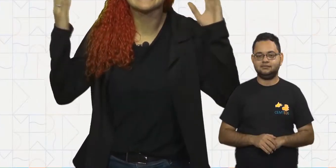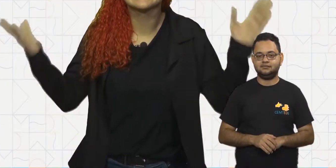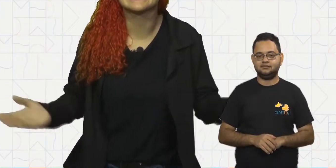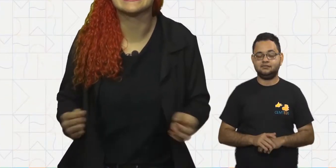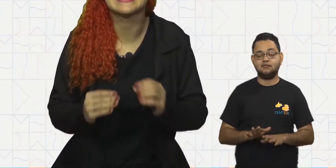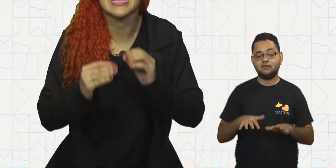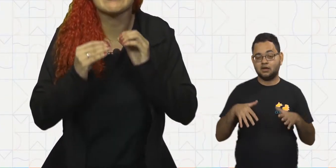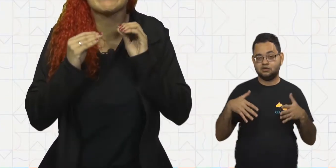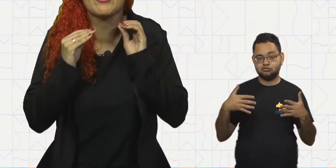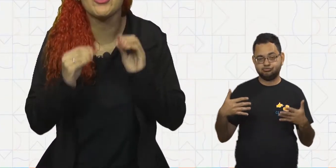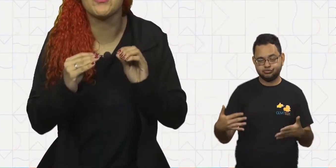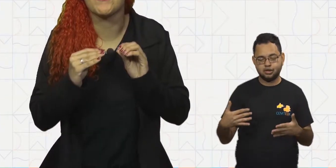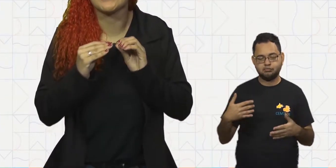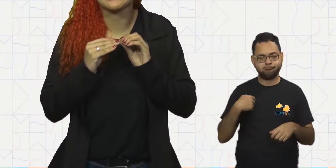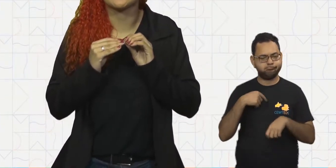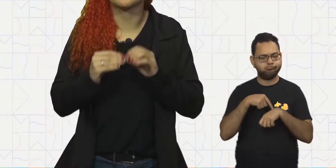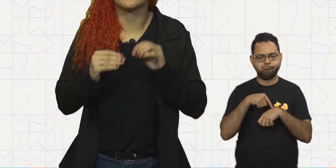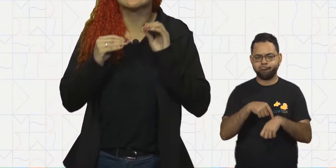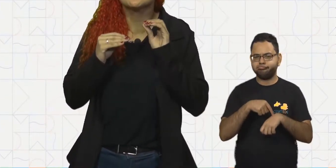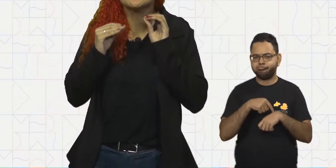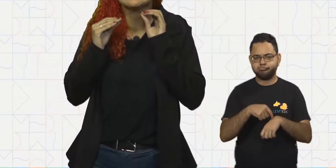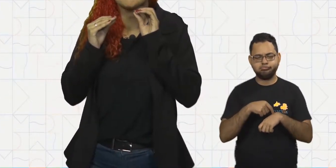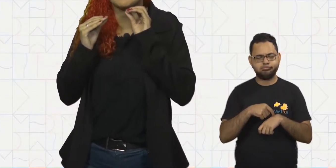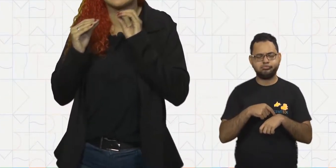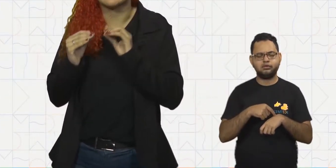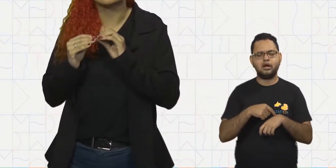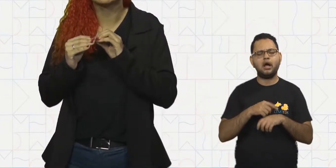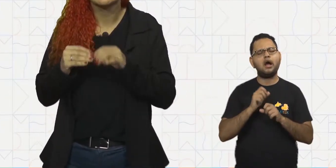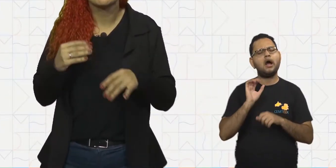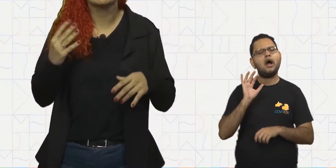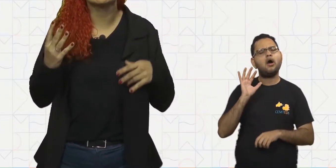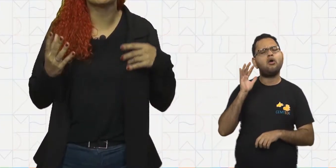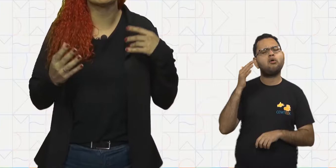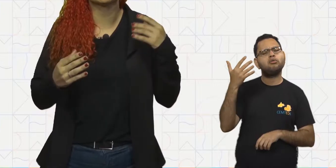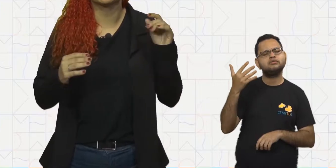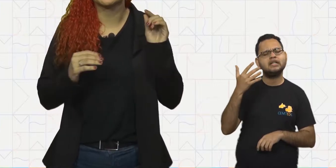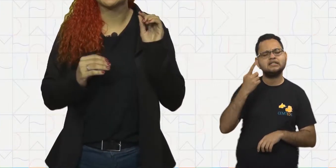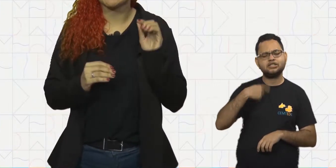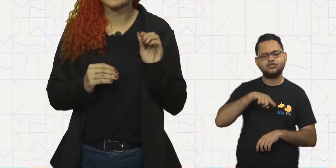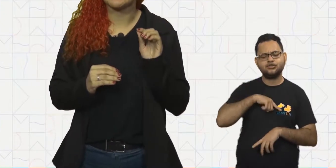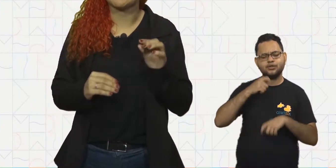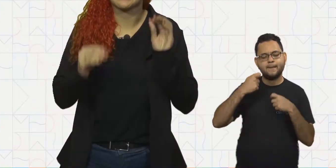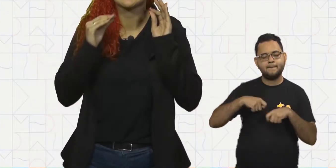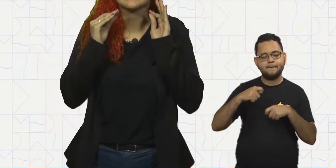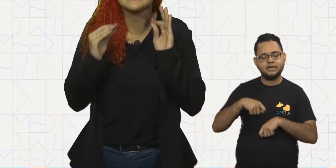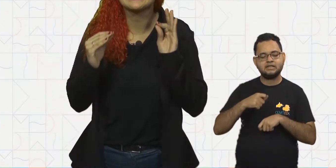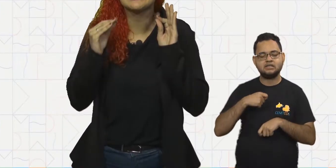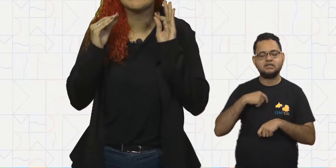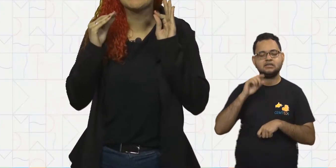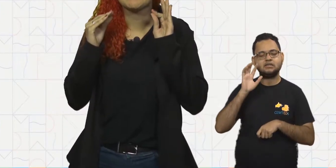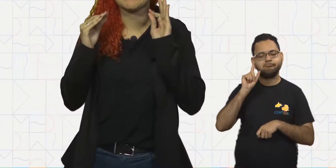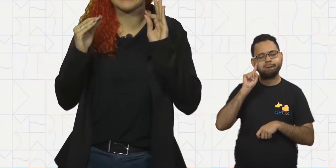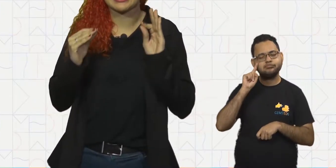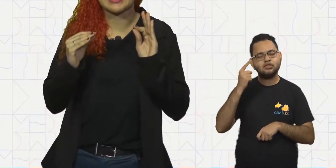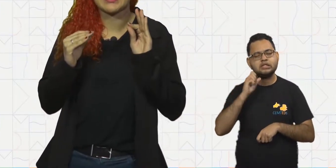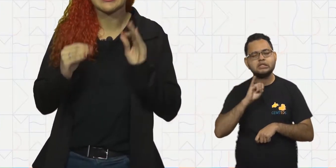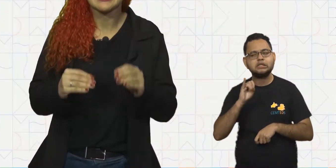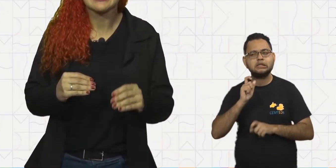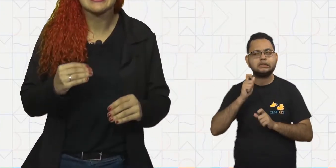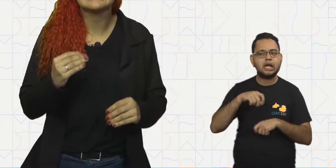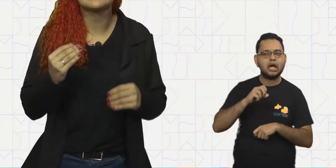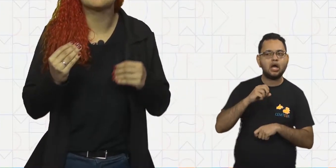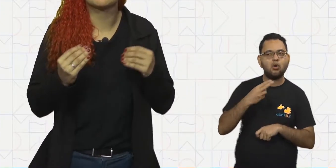as crianças a todo momento nós nos deparamos com situações de estimativa em isto